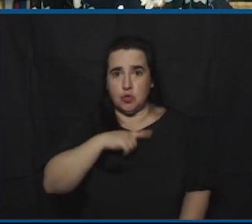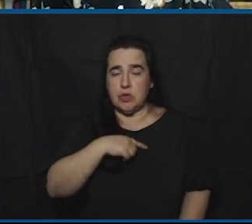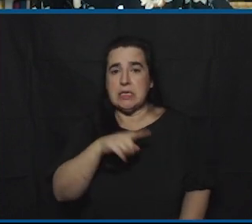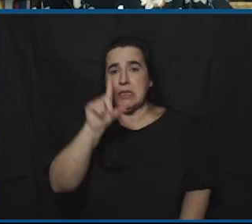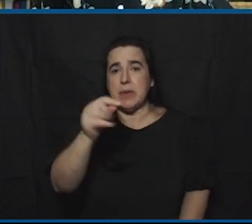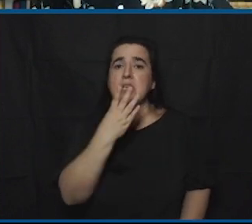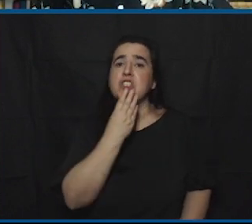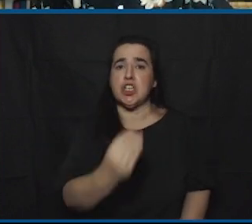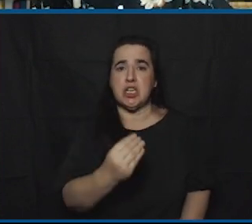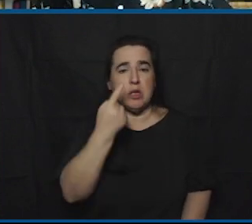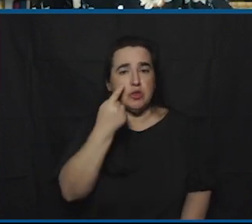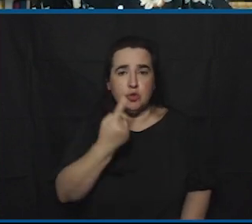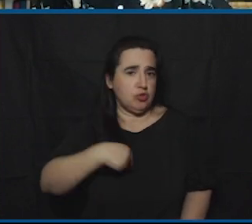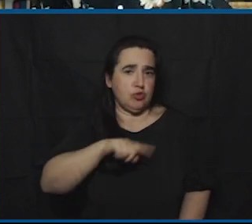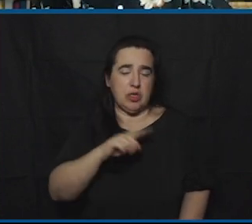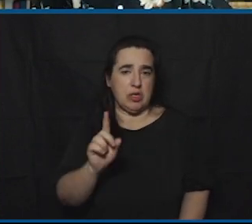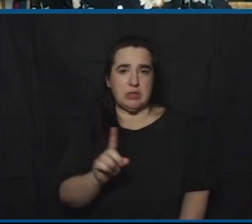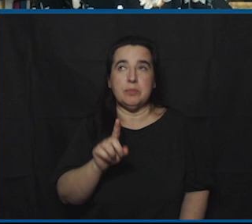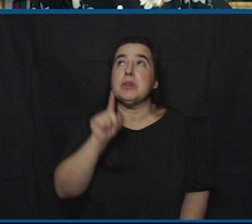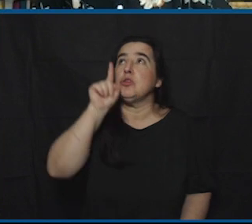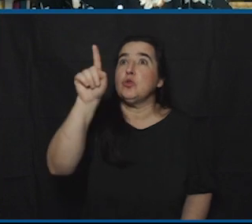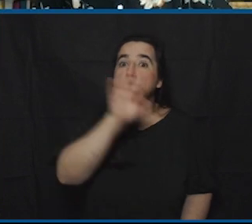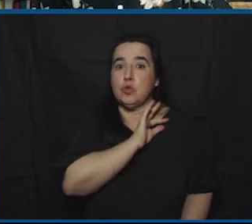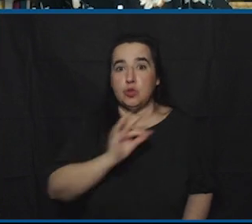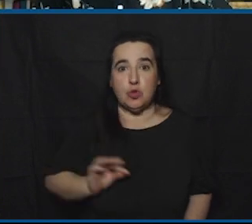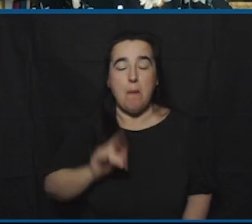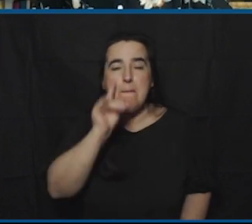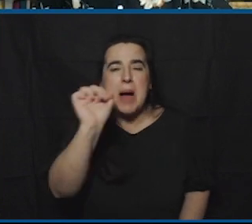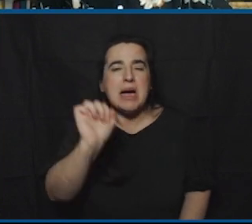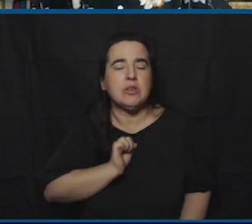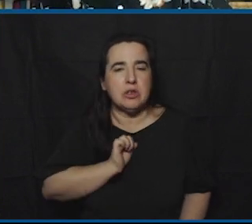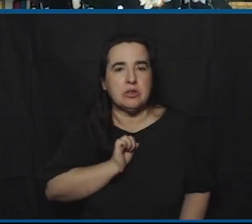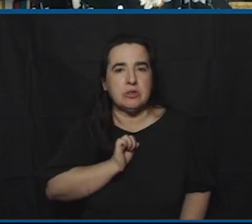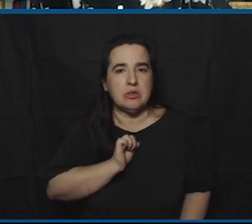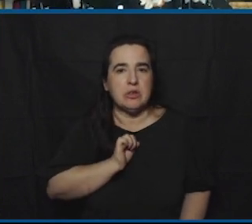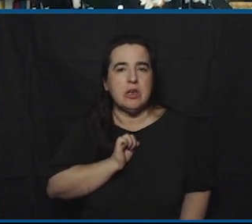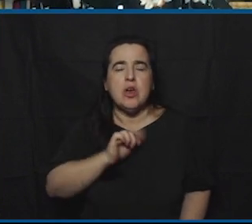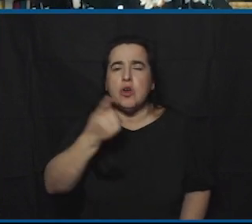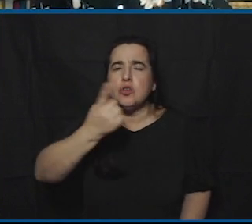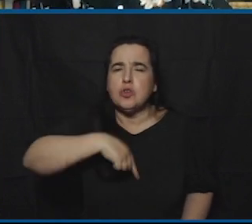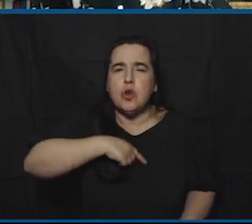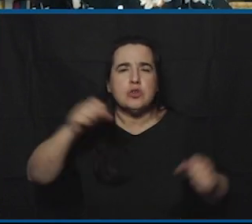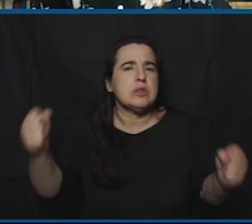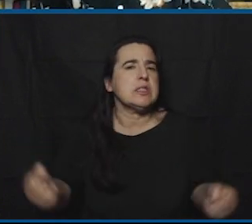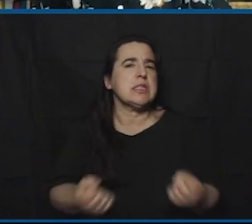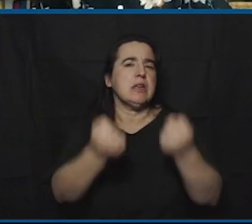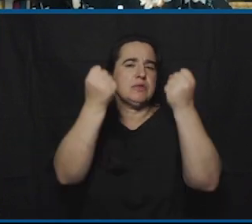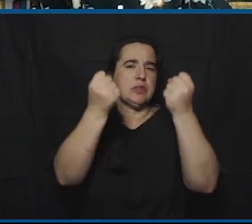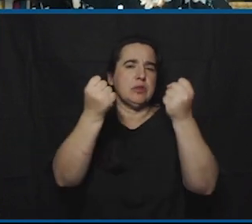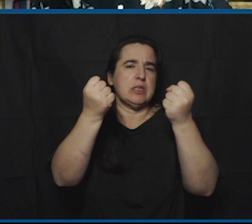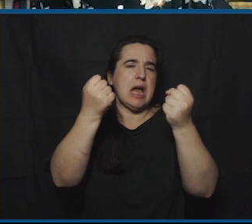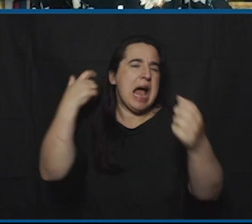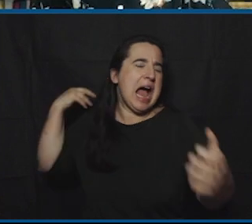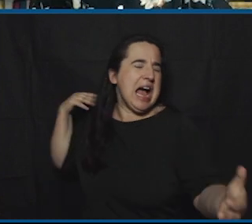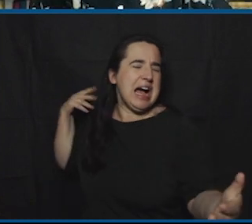nos reconhece. Tu, ó Senhor, és nosso Pai, nosso Redentor desde a antiguidade. Quem é que é o Redentor